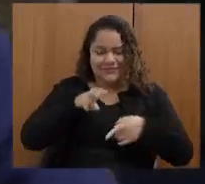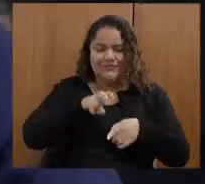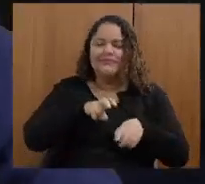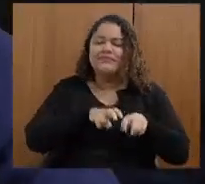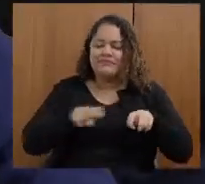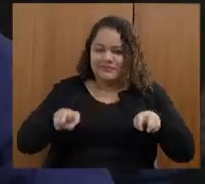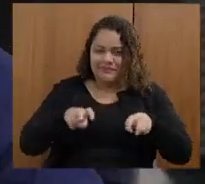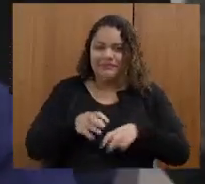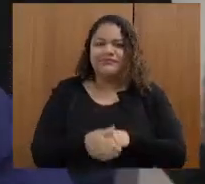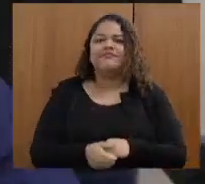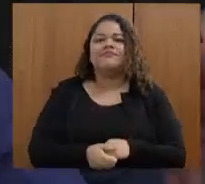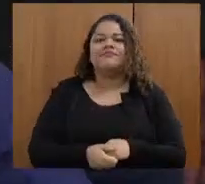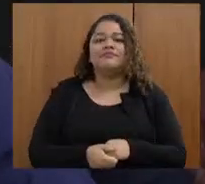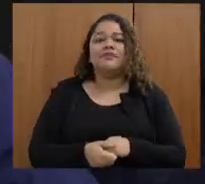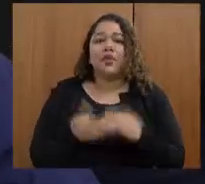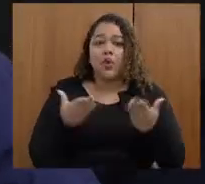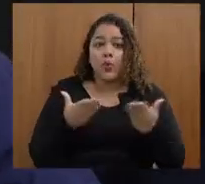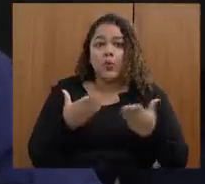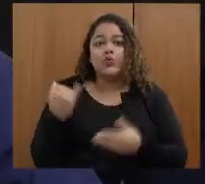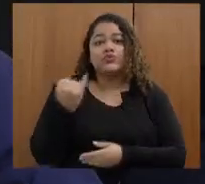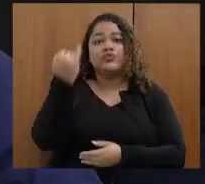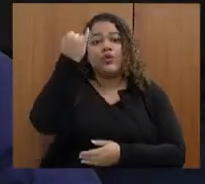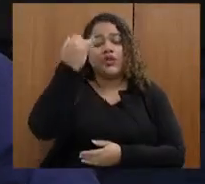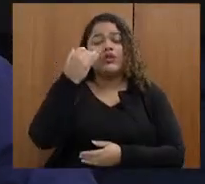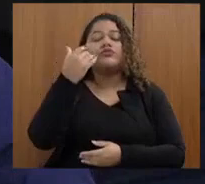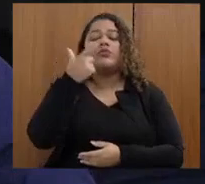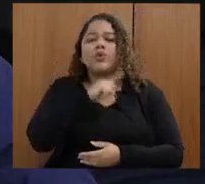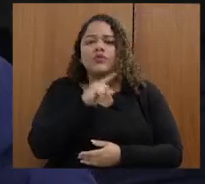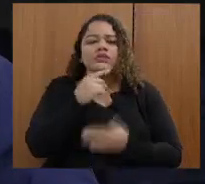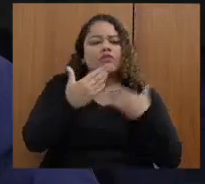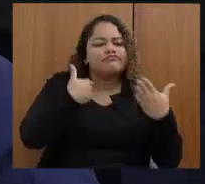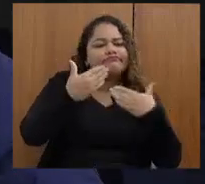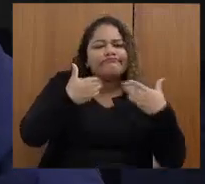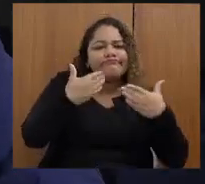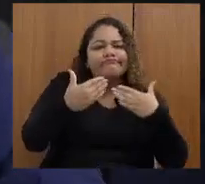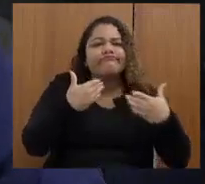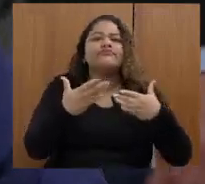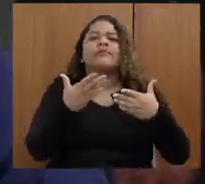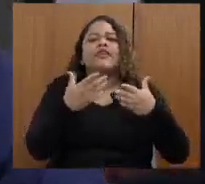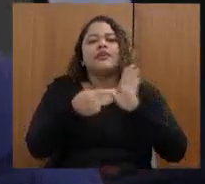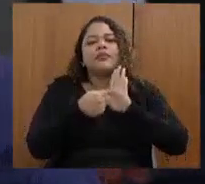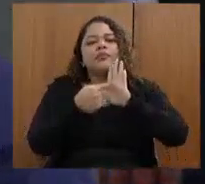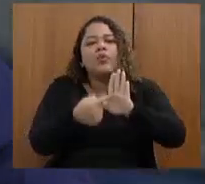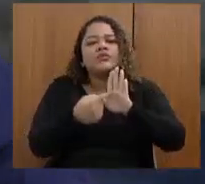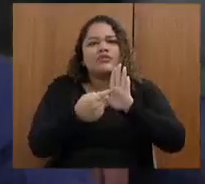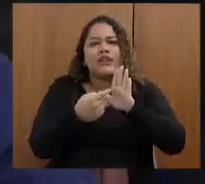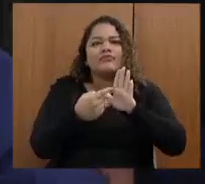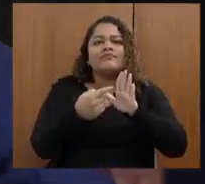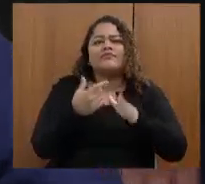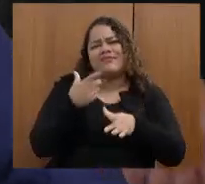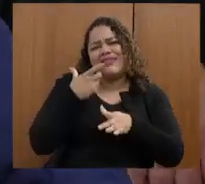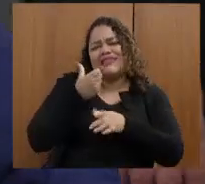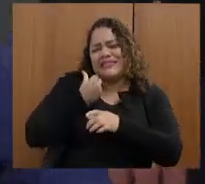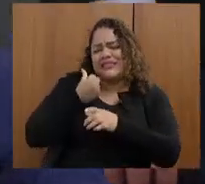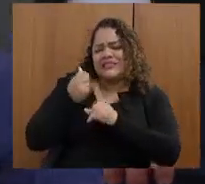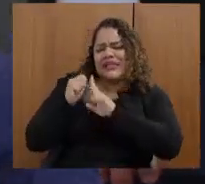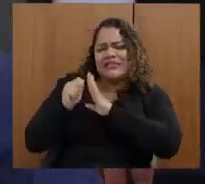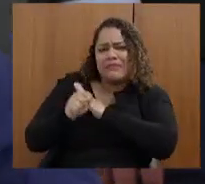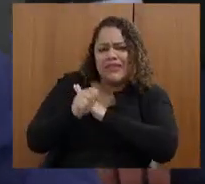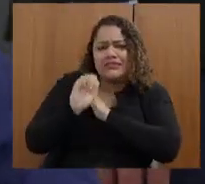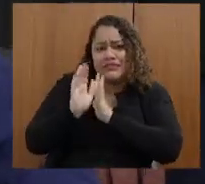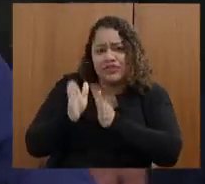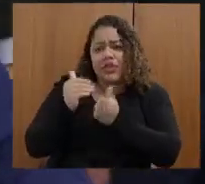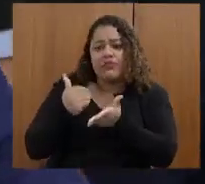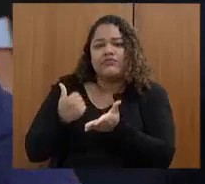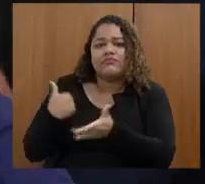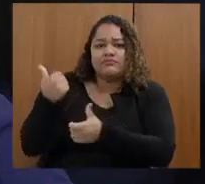apresentar o nosso balanço aí do período mais ou menos seis meses que estamos na frente da secretária está de educação com trabalho voltado muito